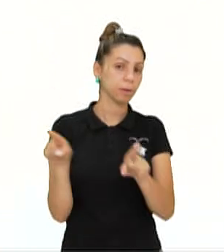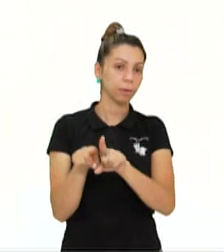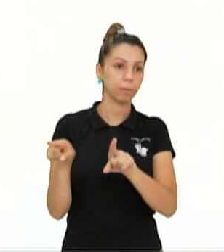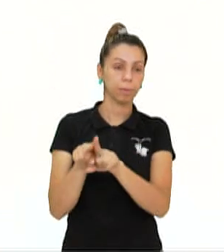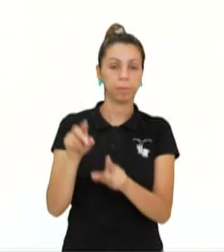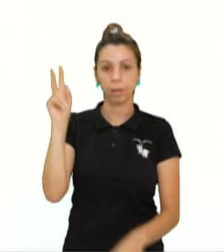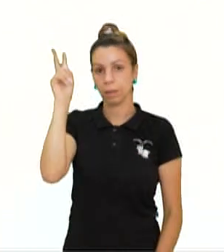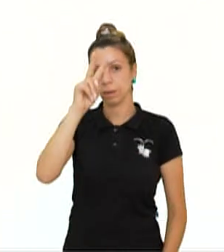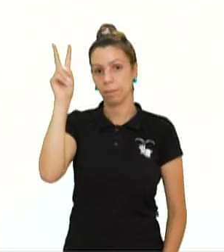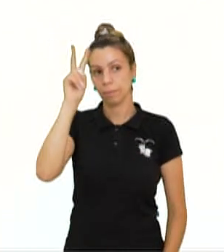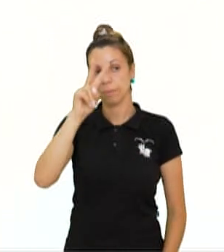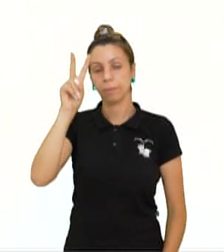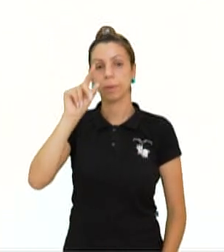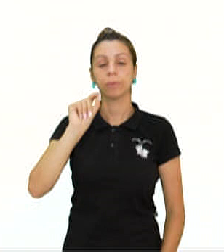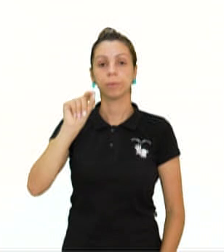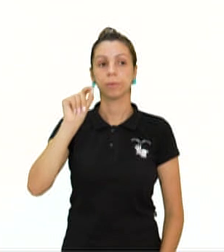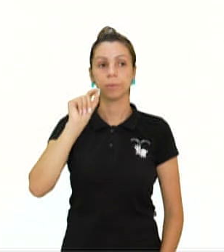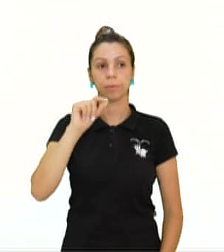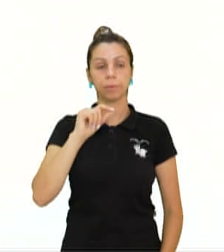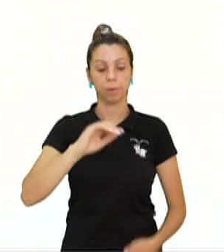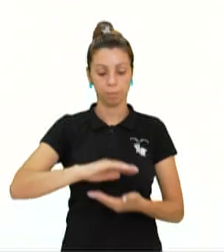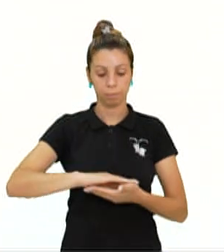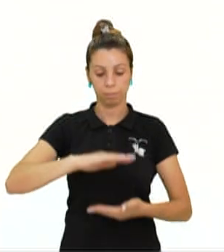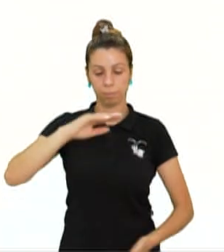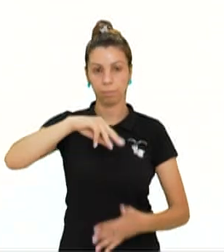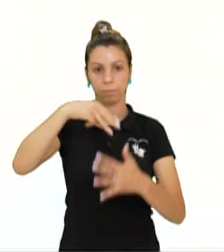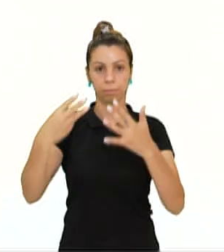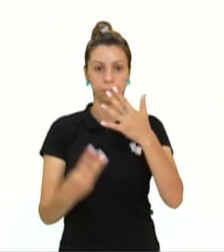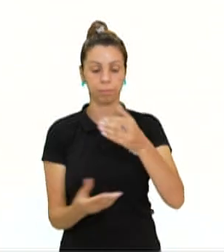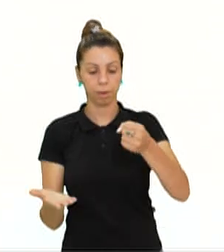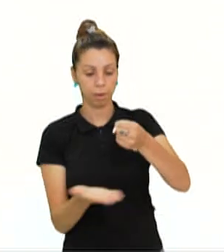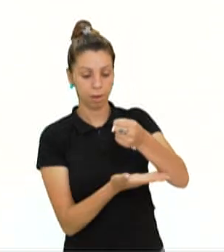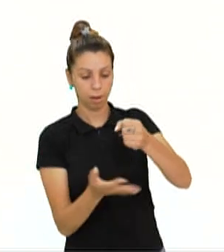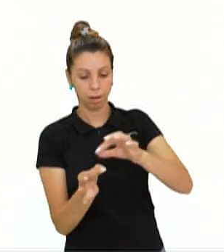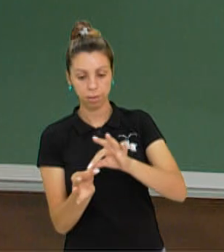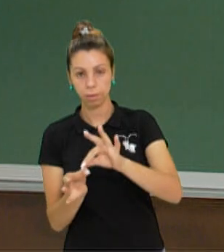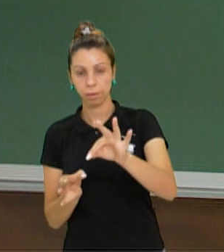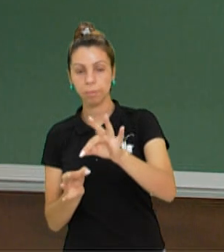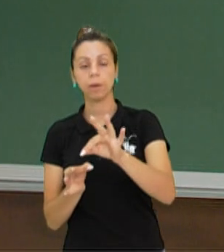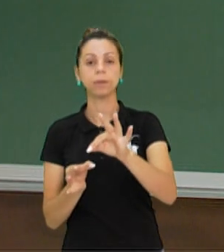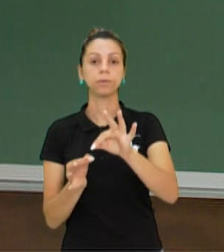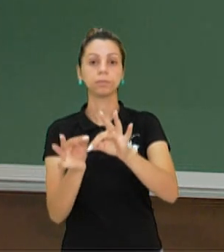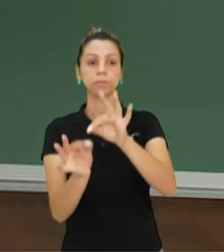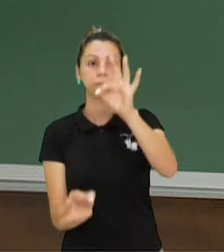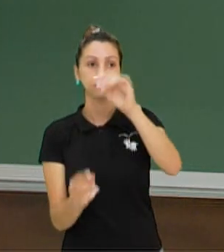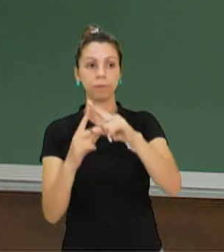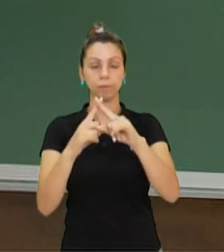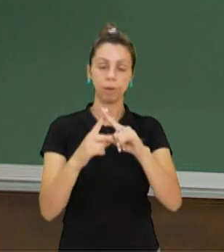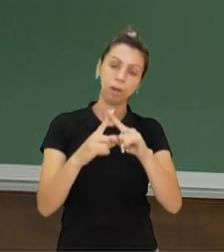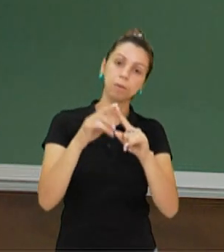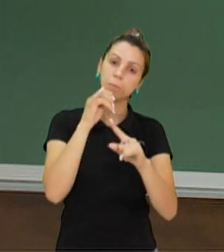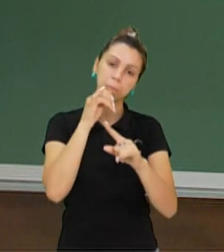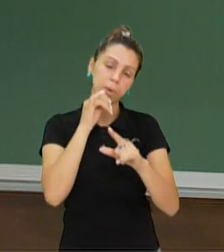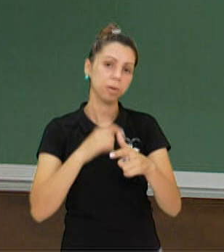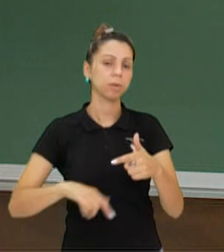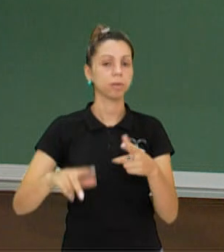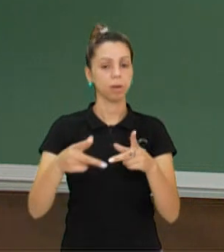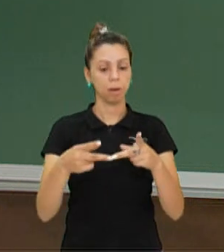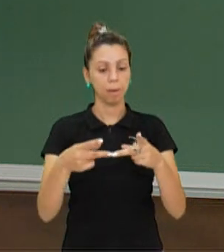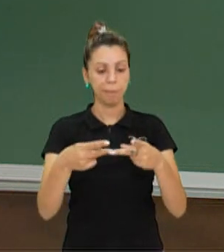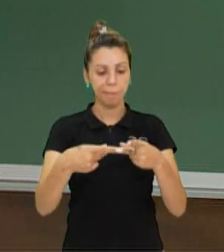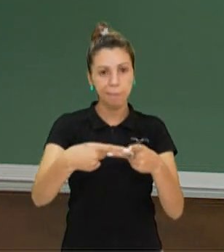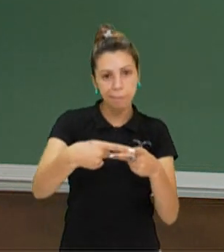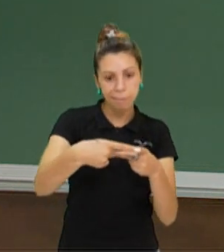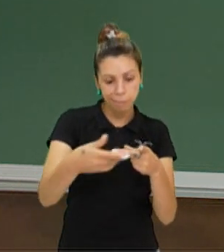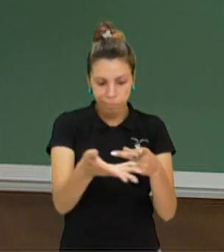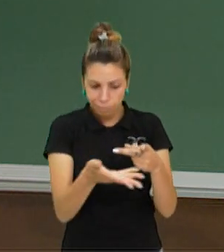lembrar aqui é que o volume de um prisma é a área da base pela altura. Se ele é quadrangular, se ele possui a base quadrada